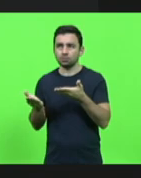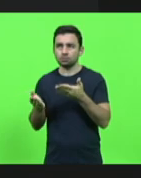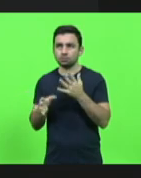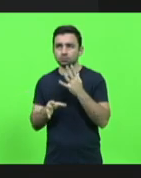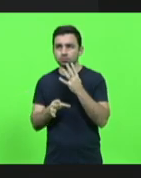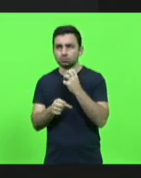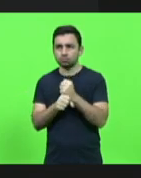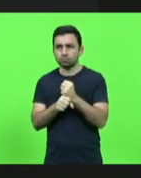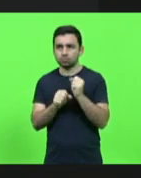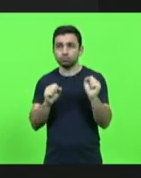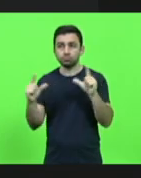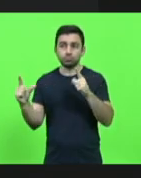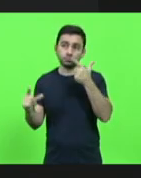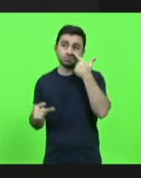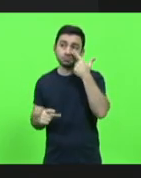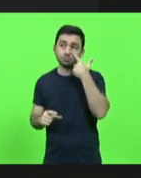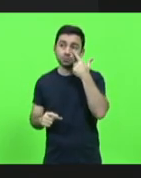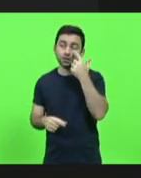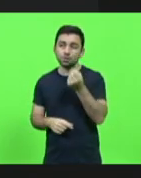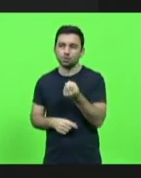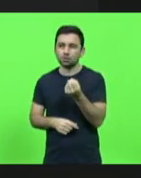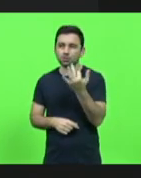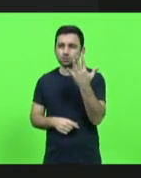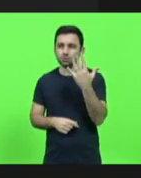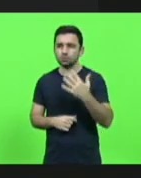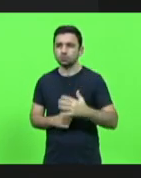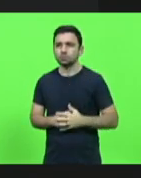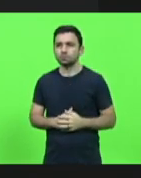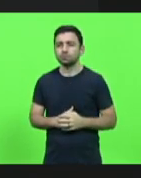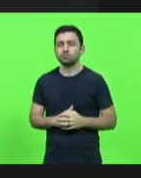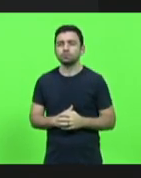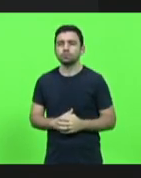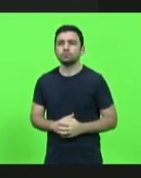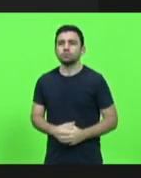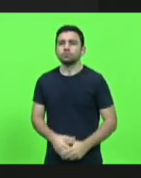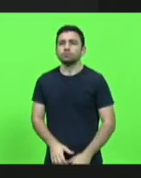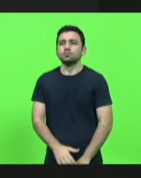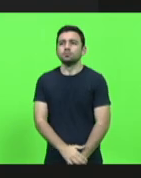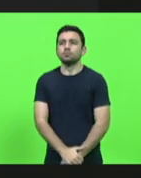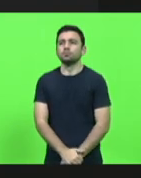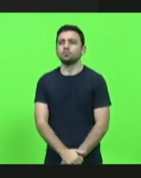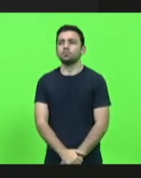abrisse o painel para ver o quórum da parlamentar nesse momento.